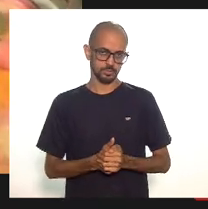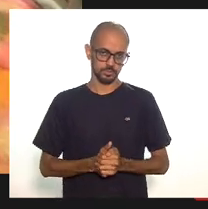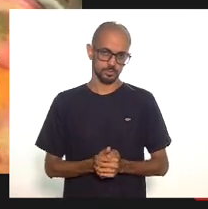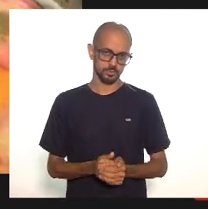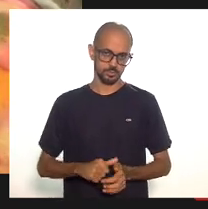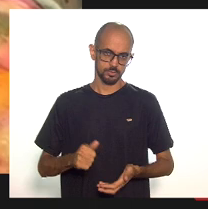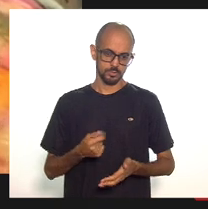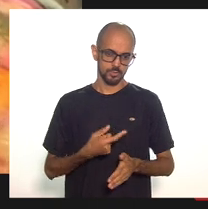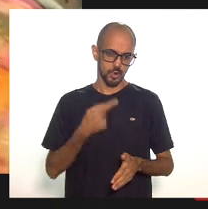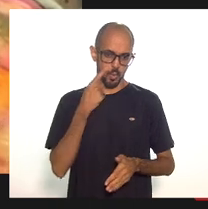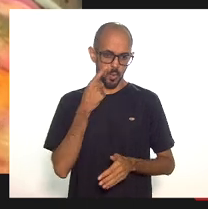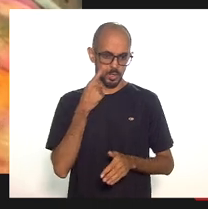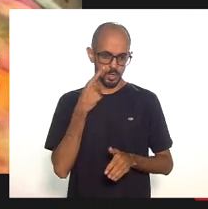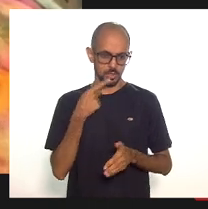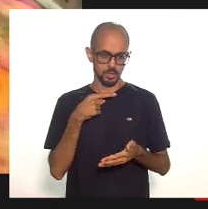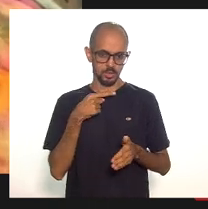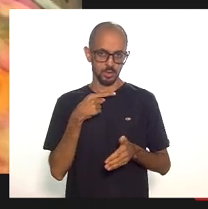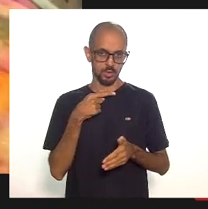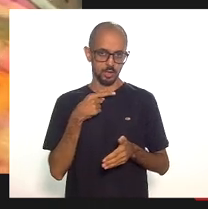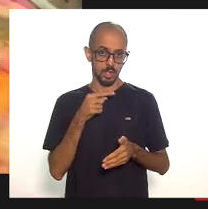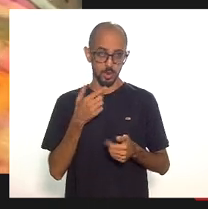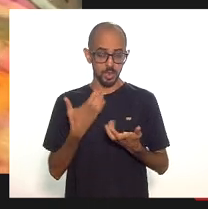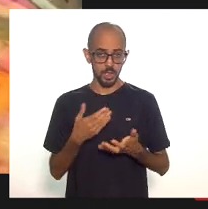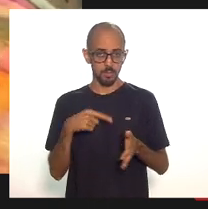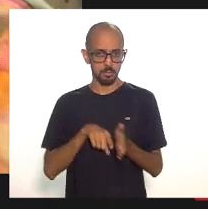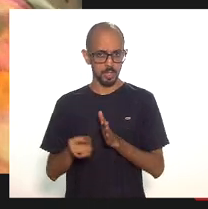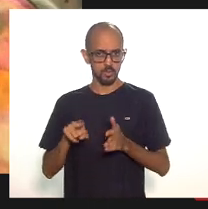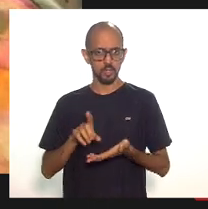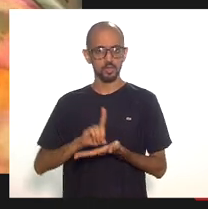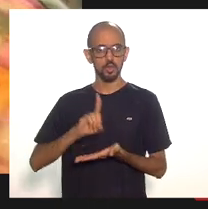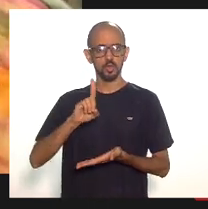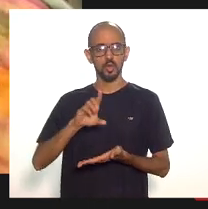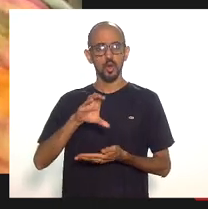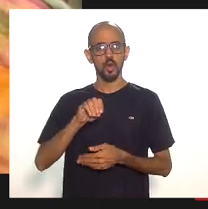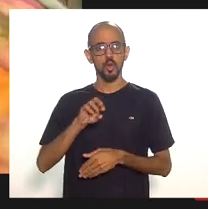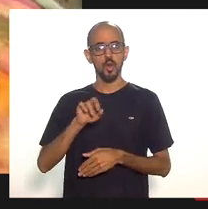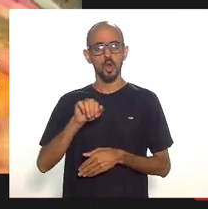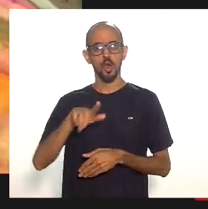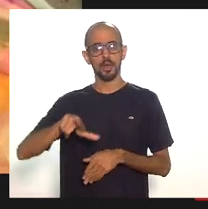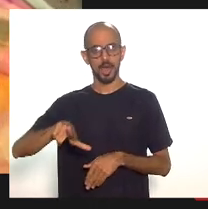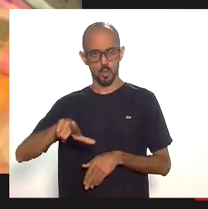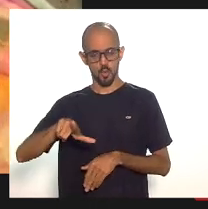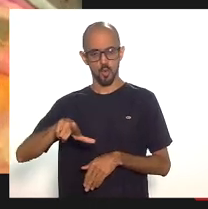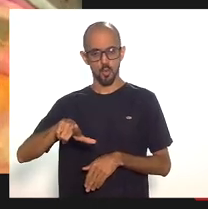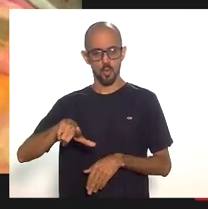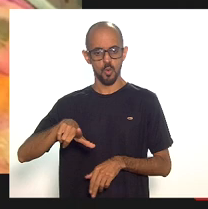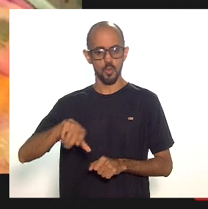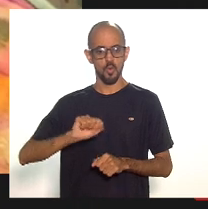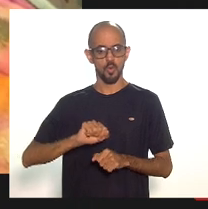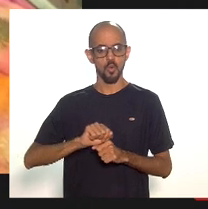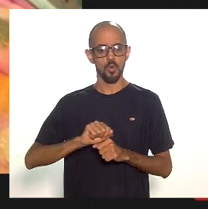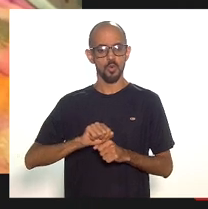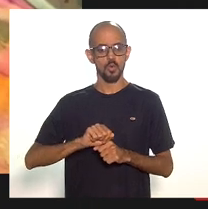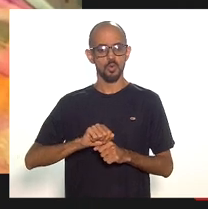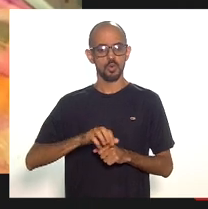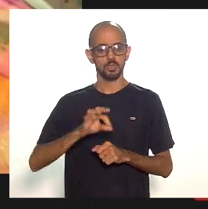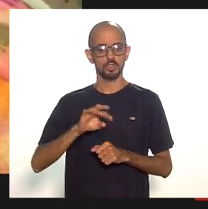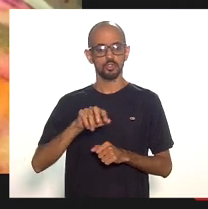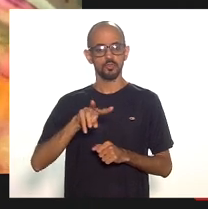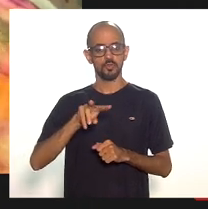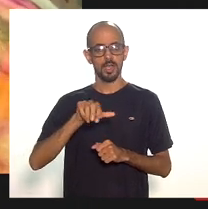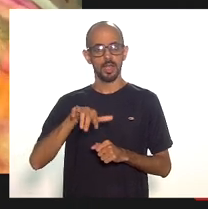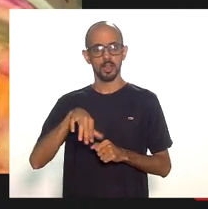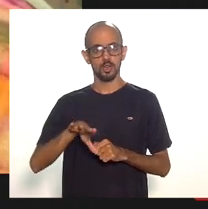separadamente as perguntas, eu encaminho para o doutor coronel, né, Divério, doutor Divério, sobre a rede